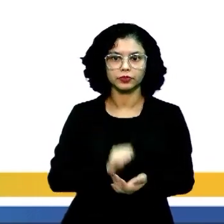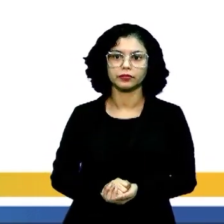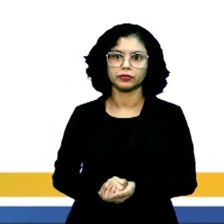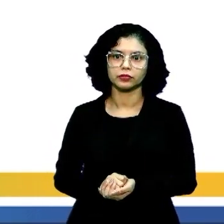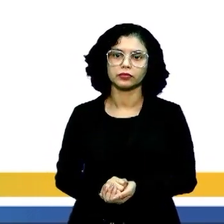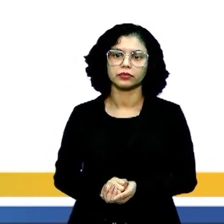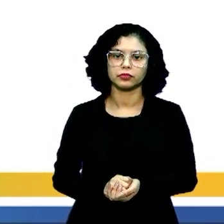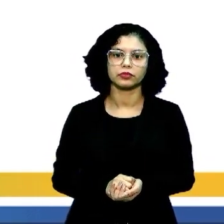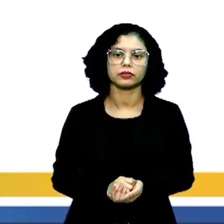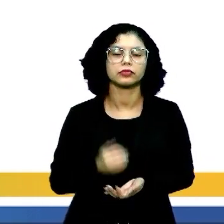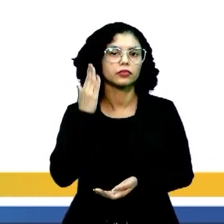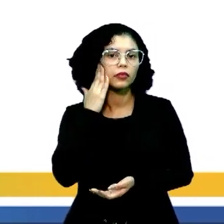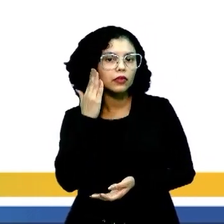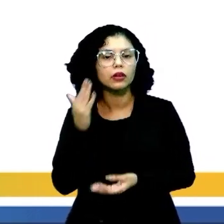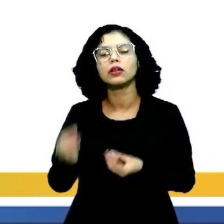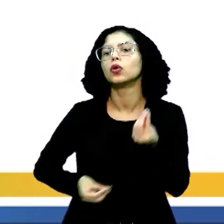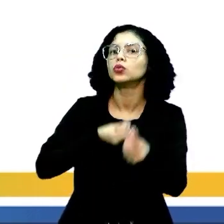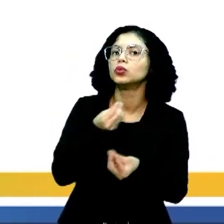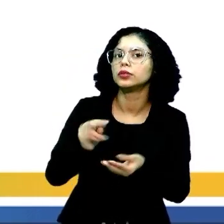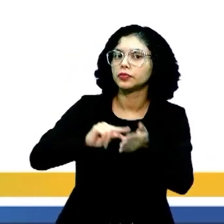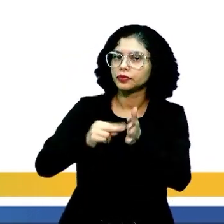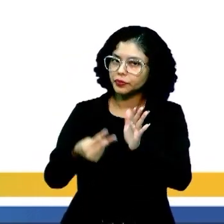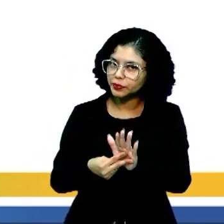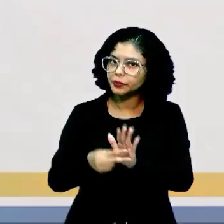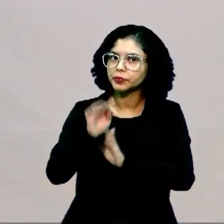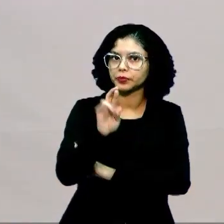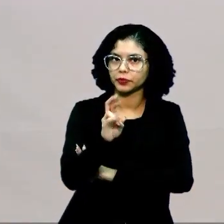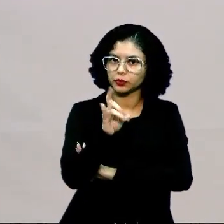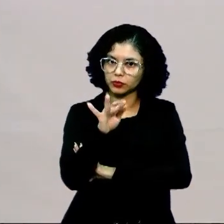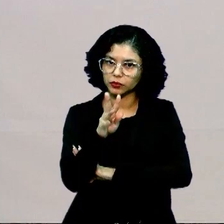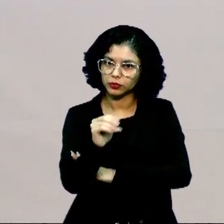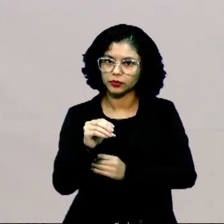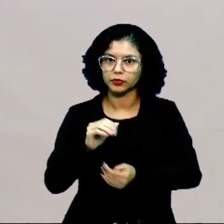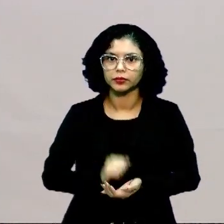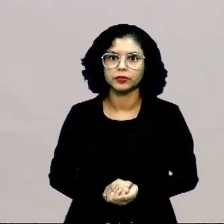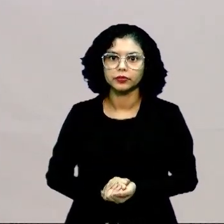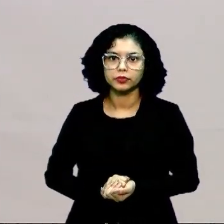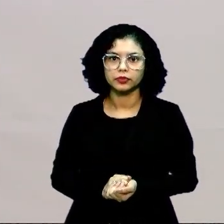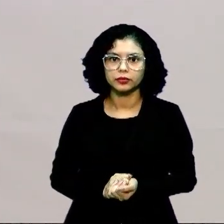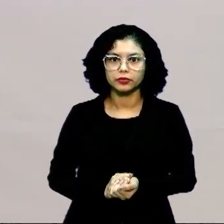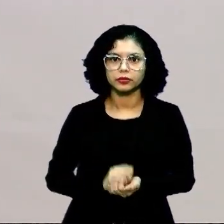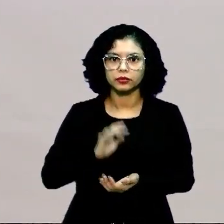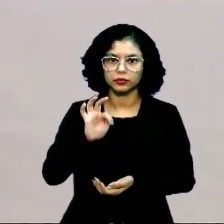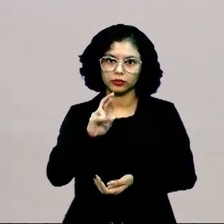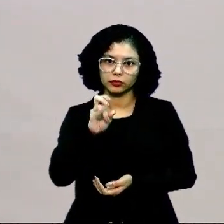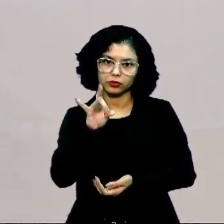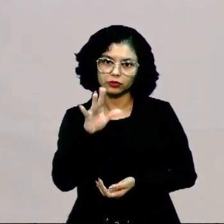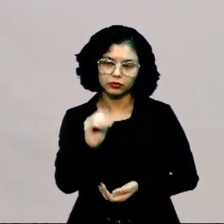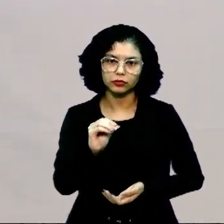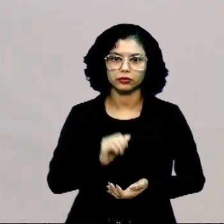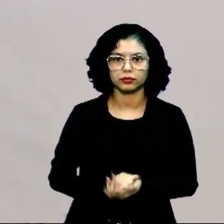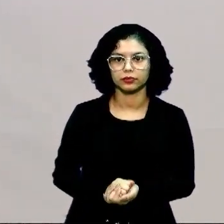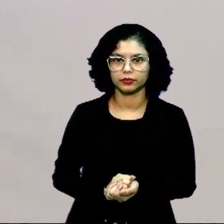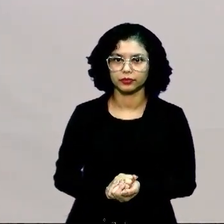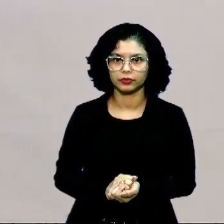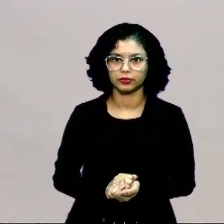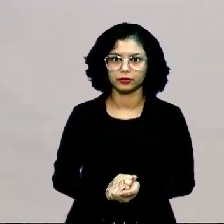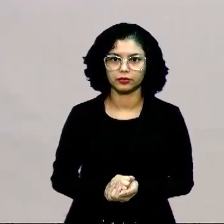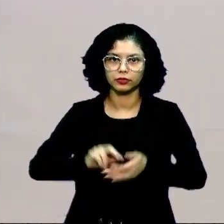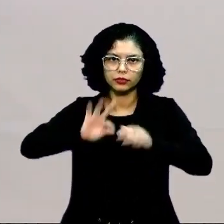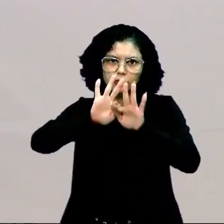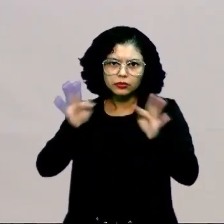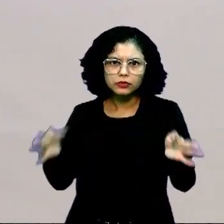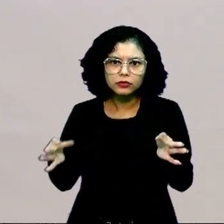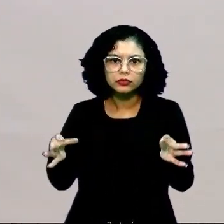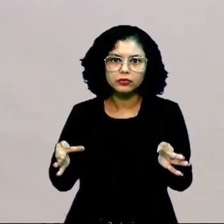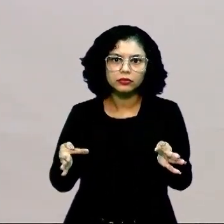agora vamos entender o que significa esse etnocentrismo. Esse etnocentrismo, ele